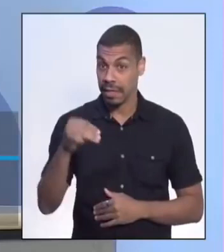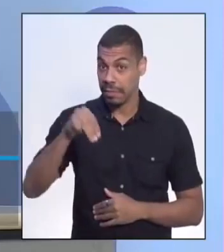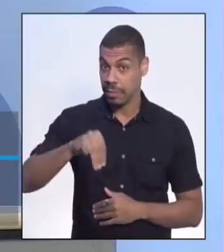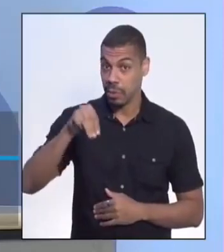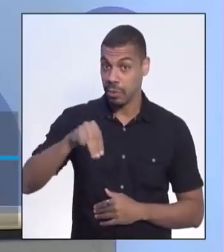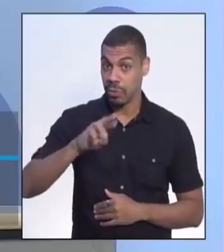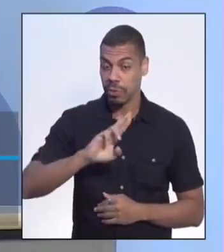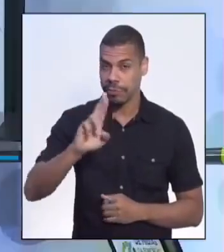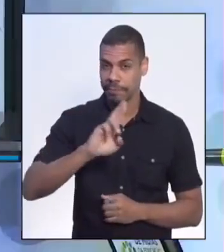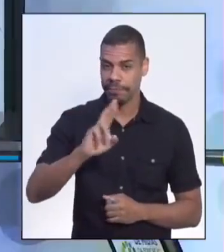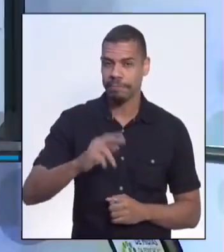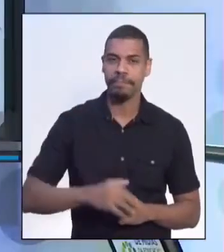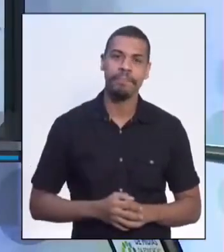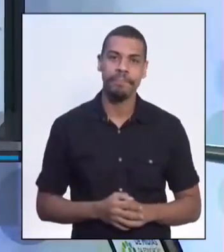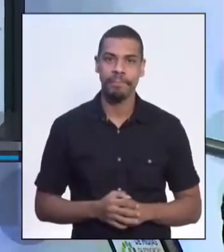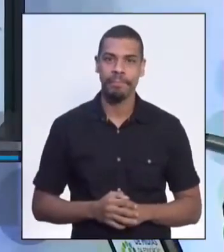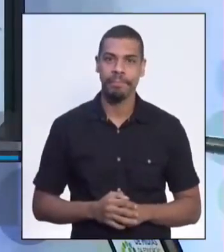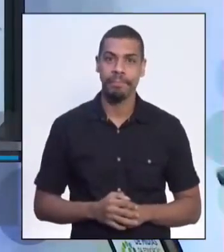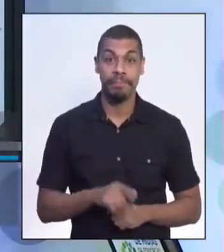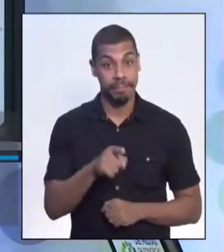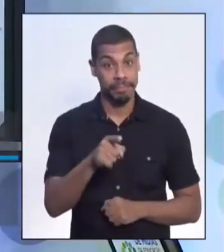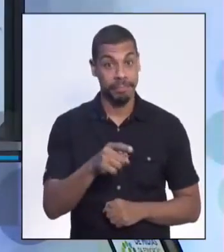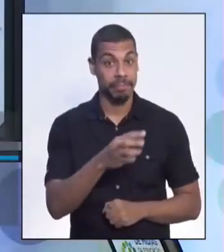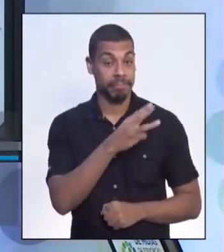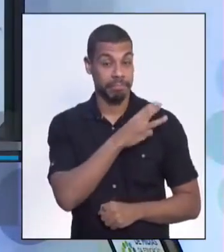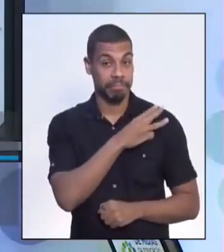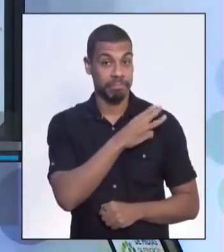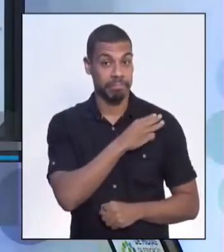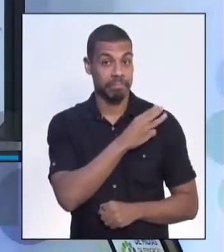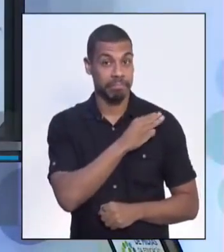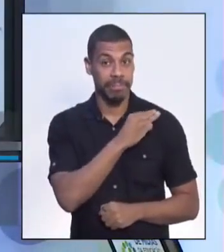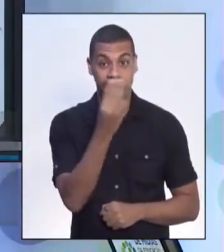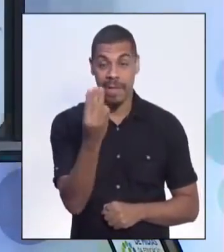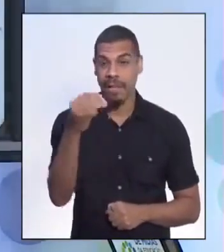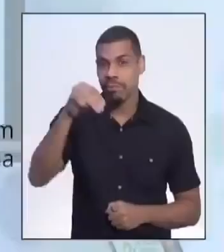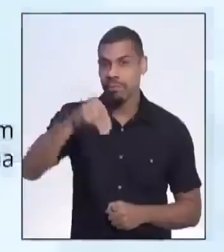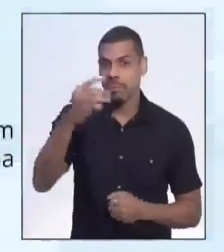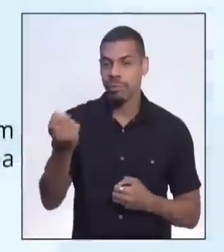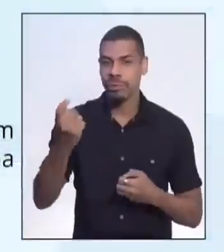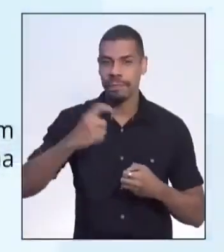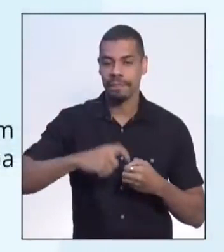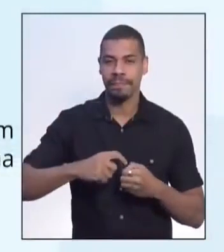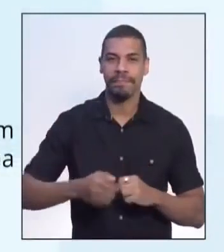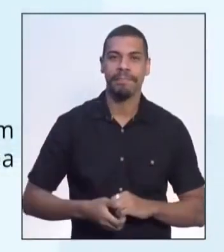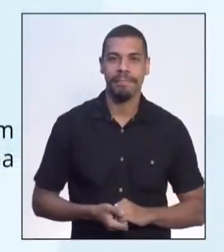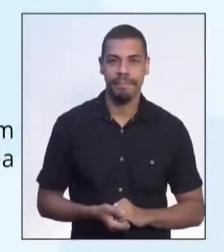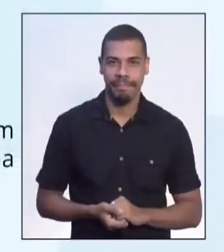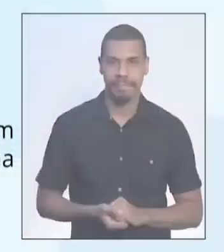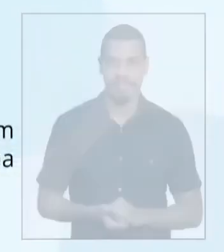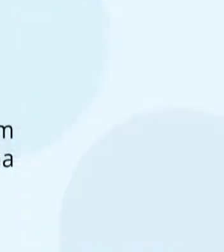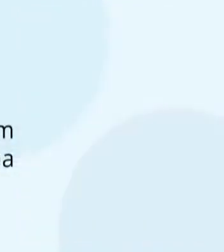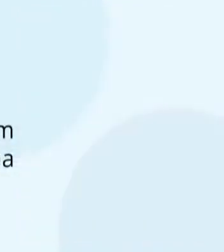chat, professora Inês. Muito bem, pessoal da terceira série, então daqui 3 minutos retornamos.